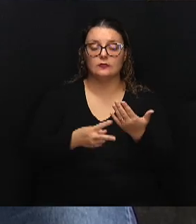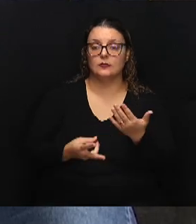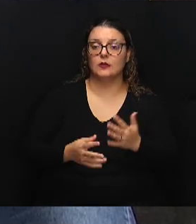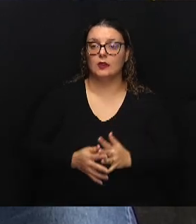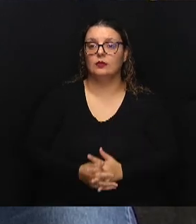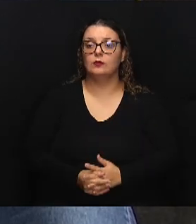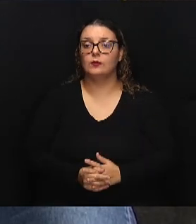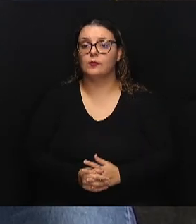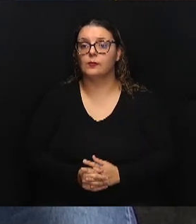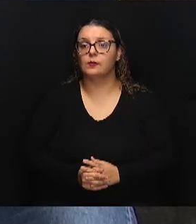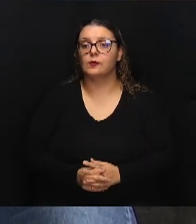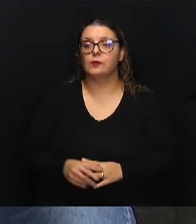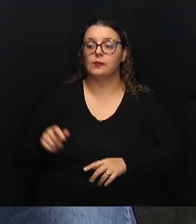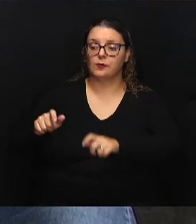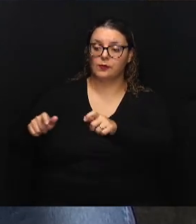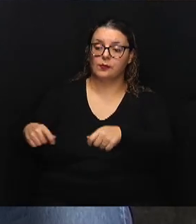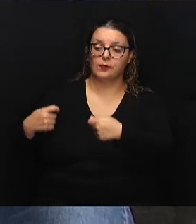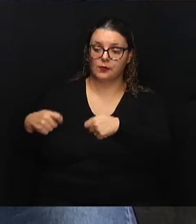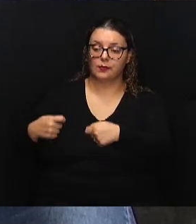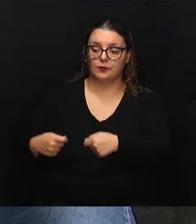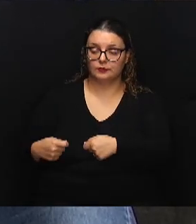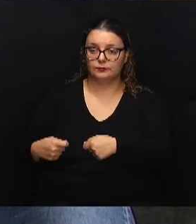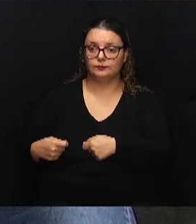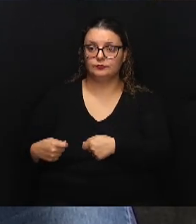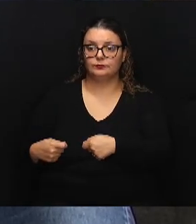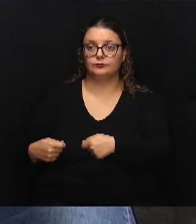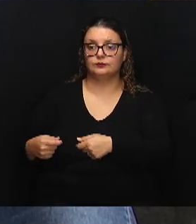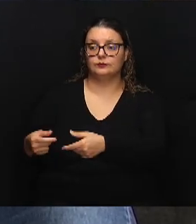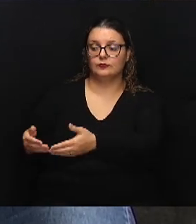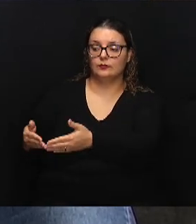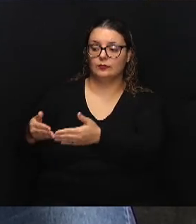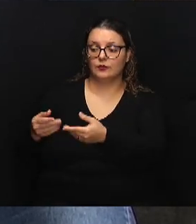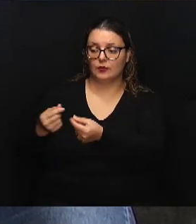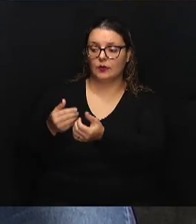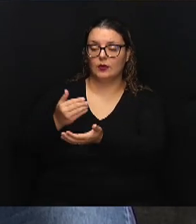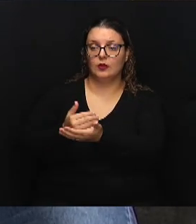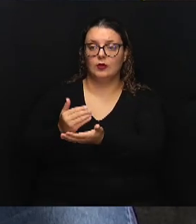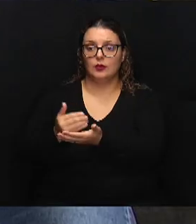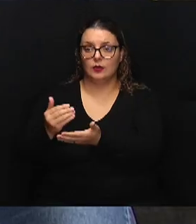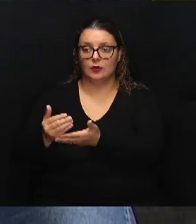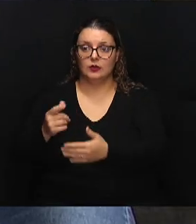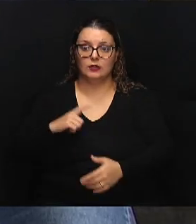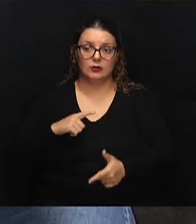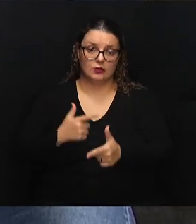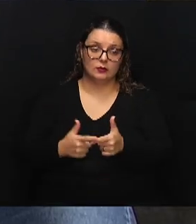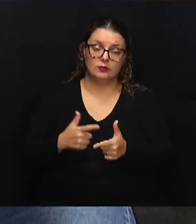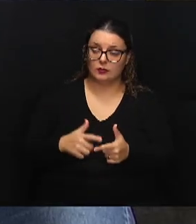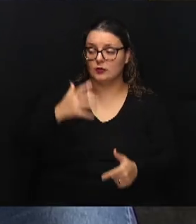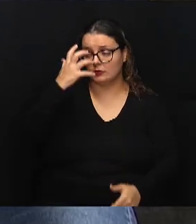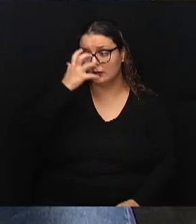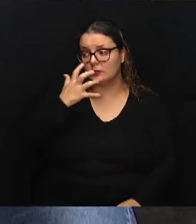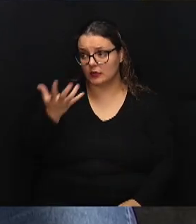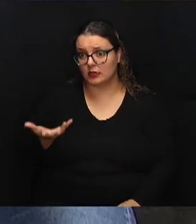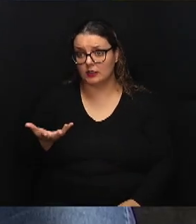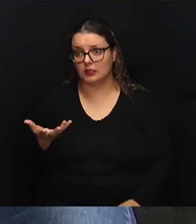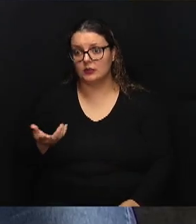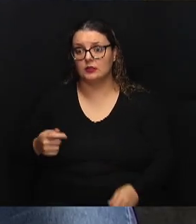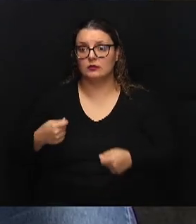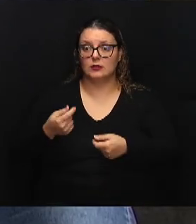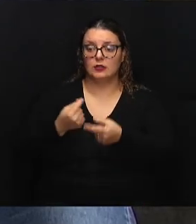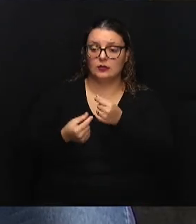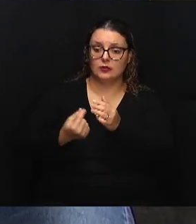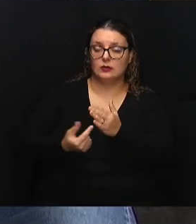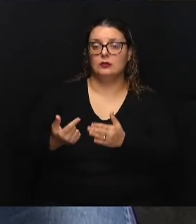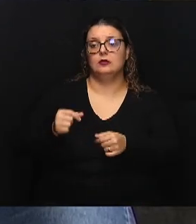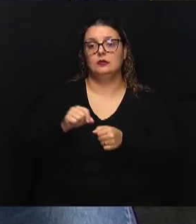Por um lado, as pessoas que precisam pegar esse empréstimo, que elas têm um problema muito sério, né? Que tem que entrar no orçamento e que